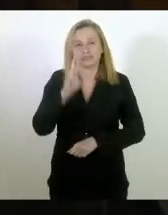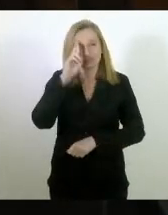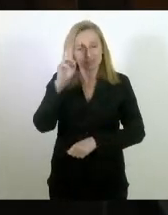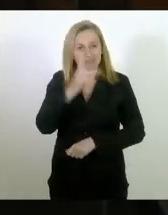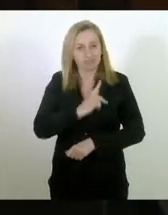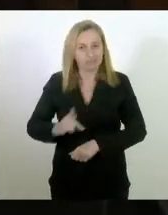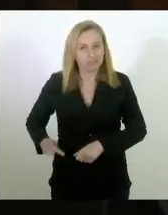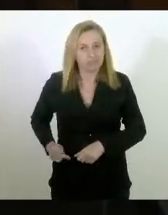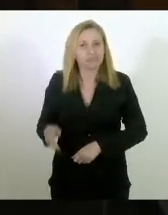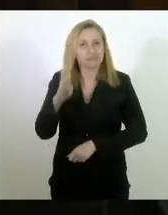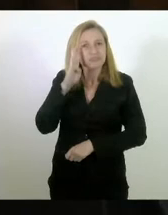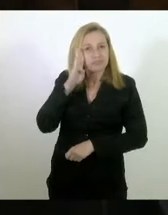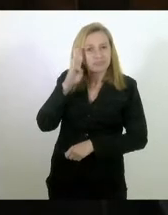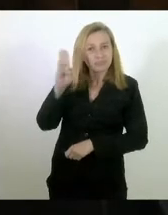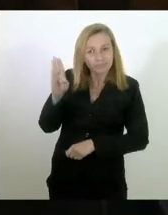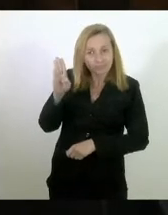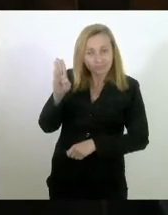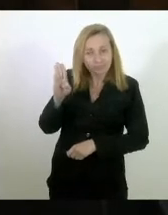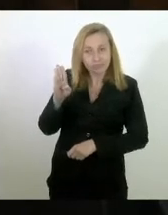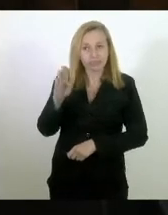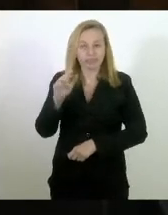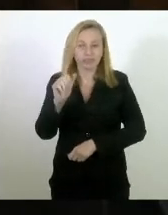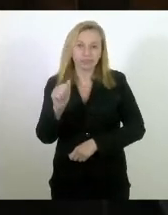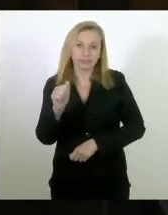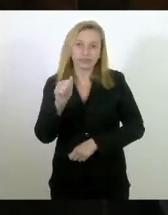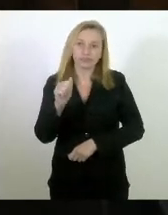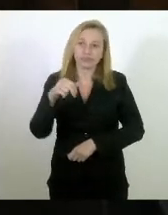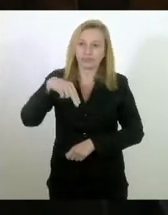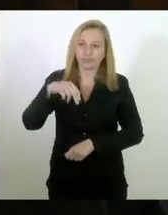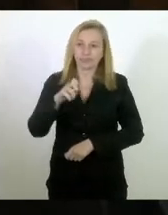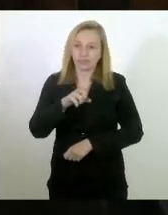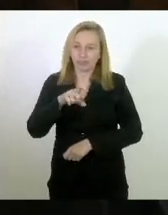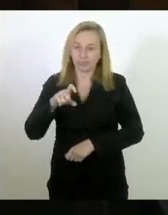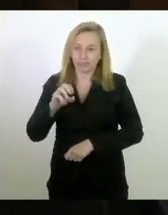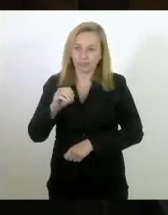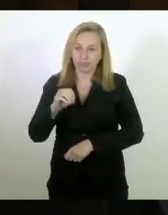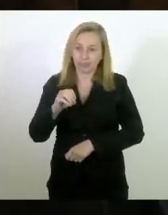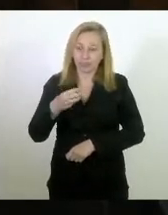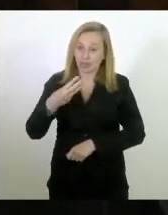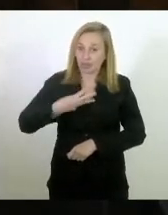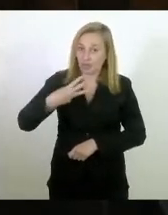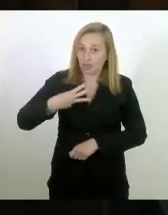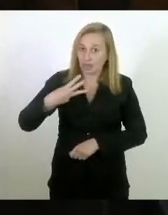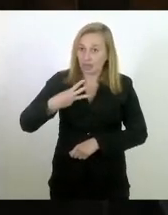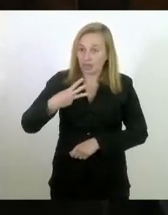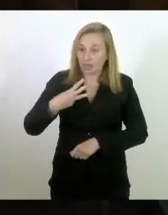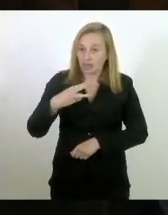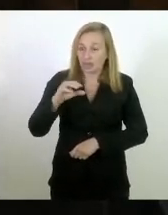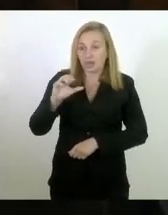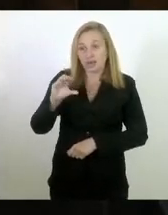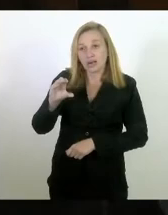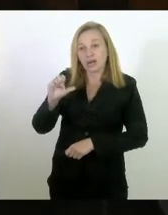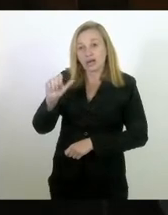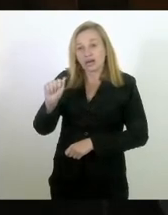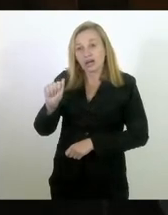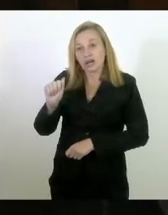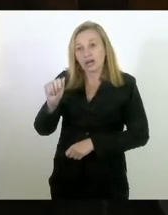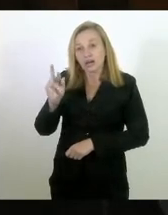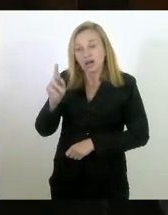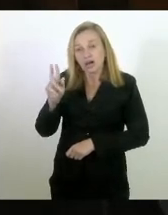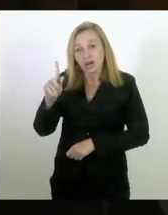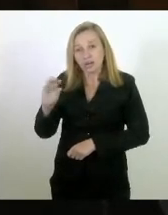principalmente o anexo 3 os cargos a serem transferidos